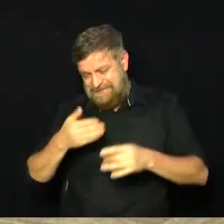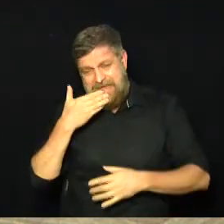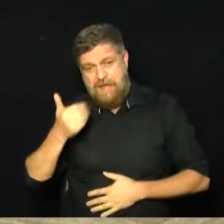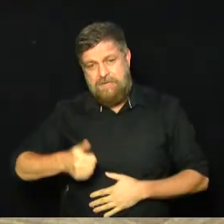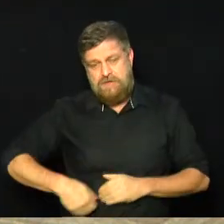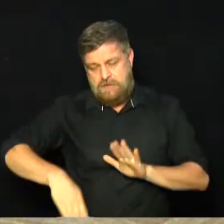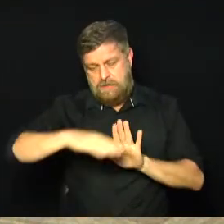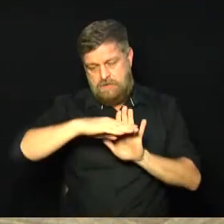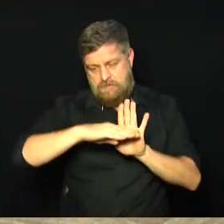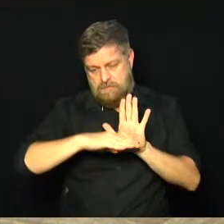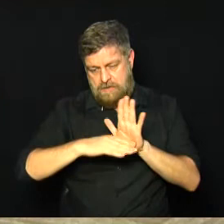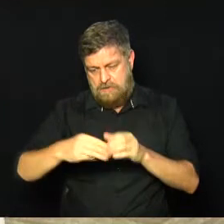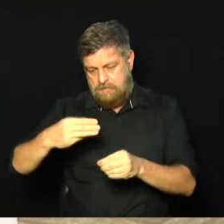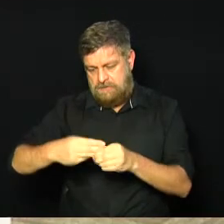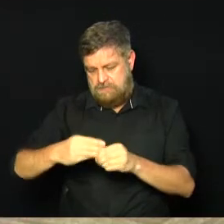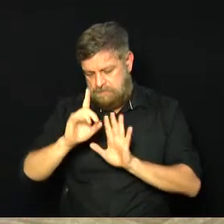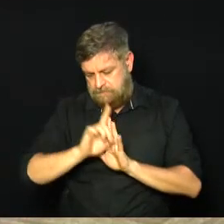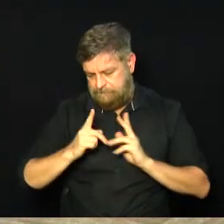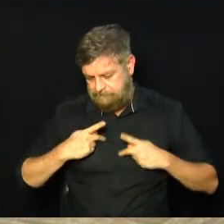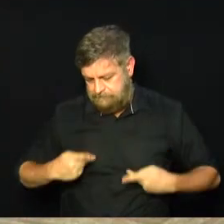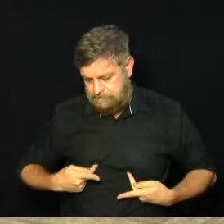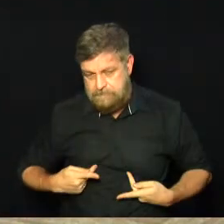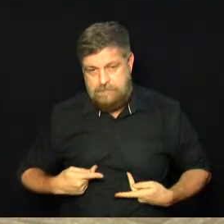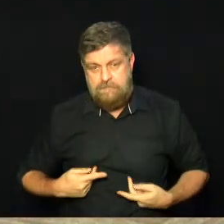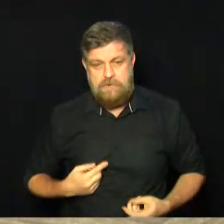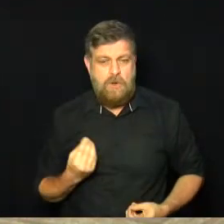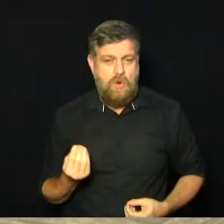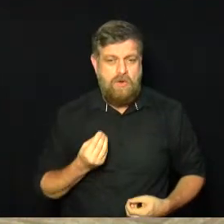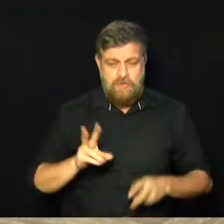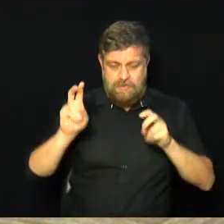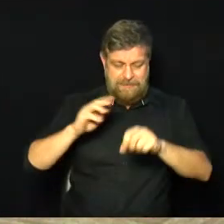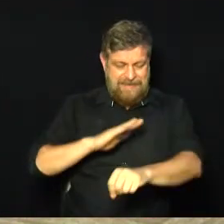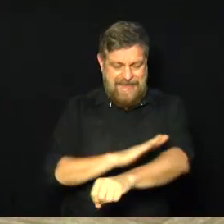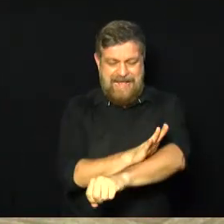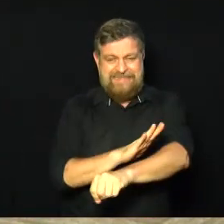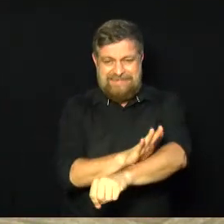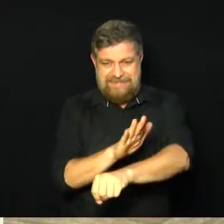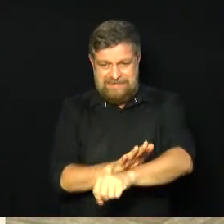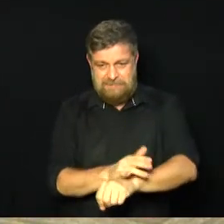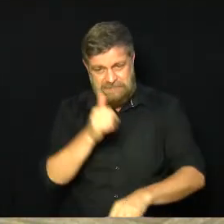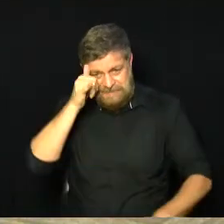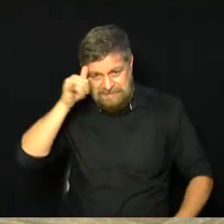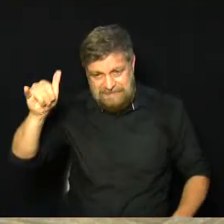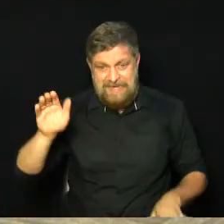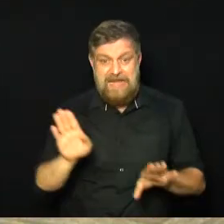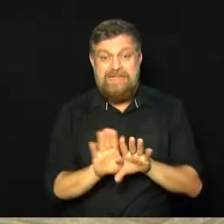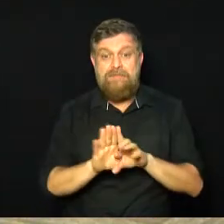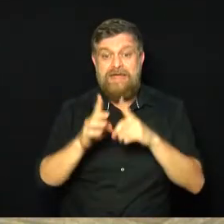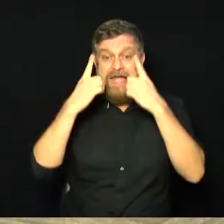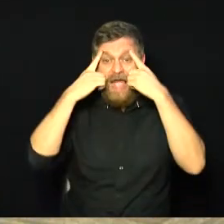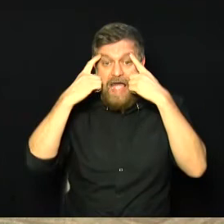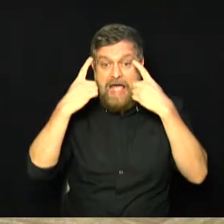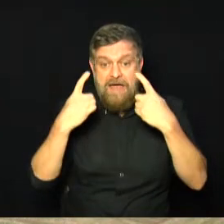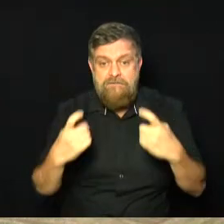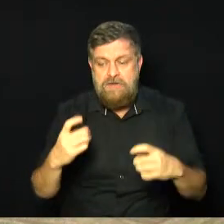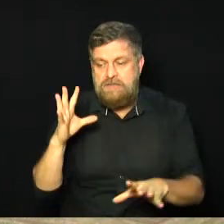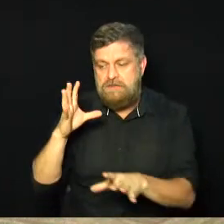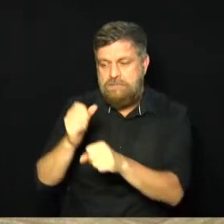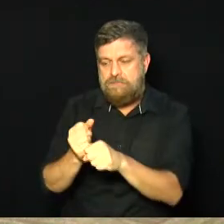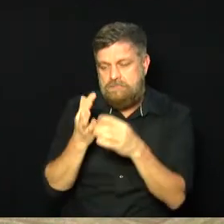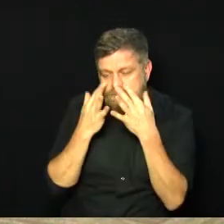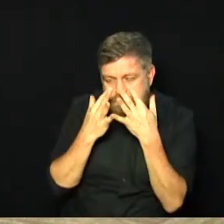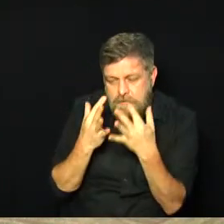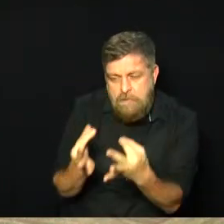municipal. E isso, né, quando eu falo do combate ao racismo, acho que na verdade é sobre o combate às violências que a gente tem observado.